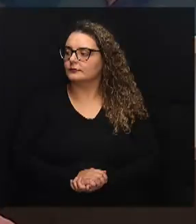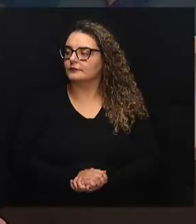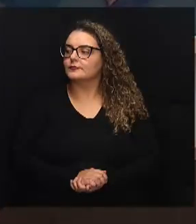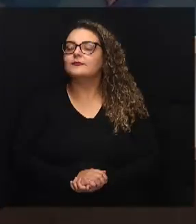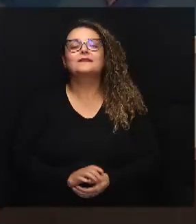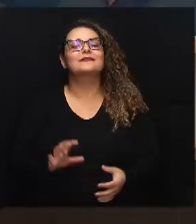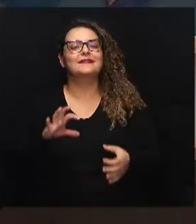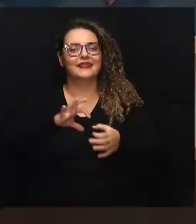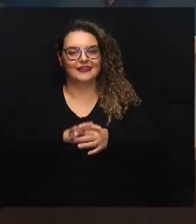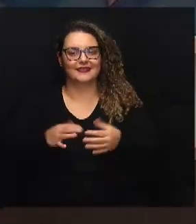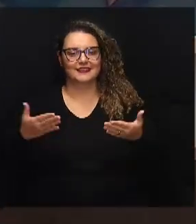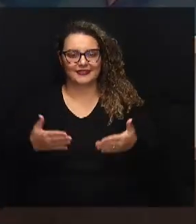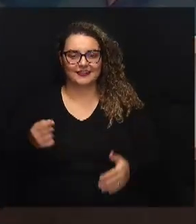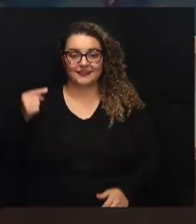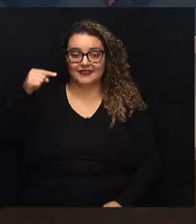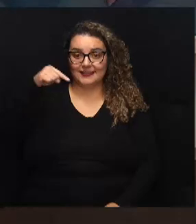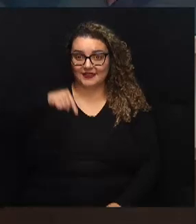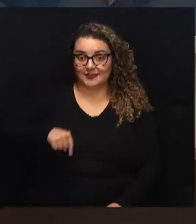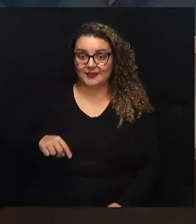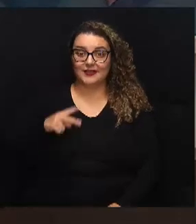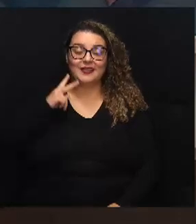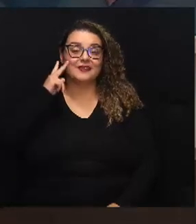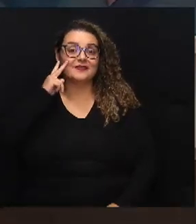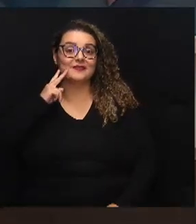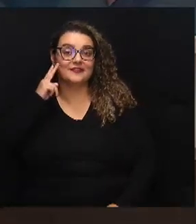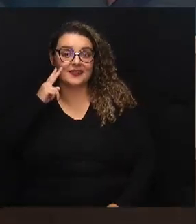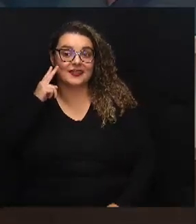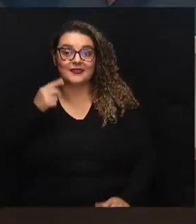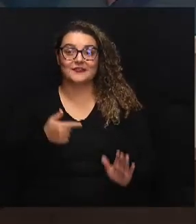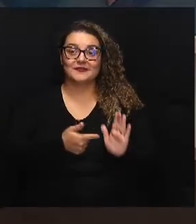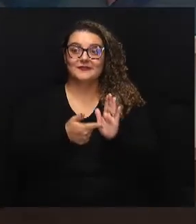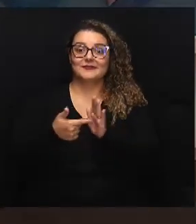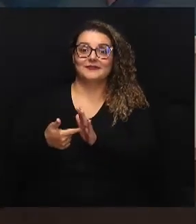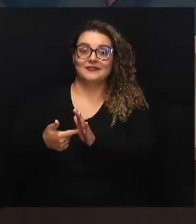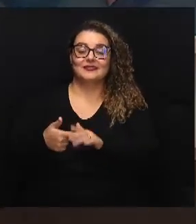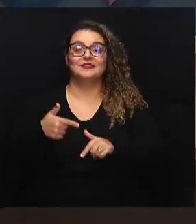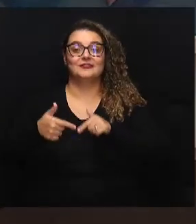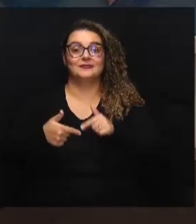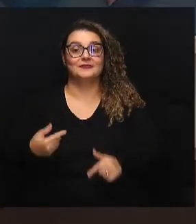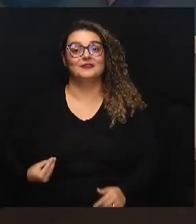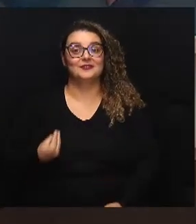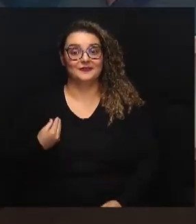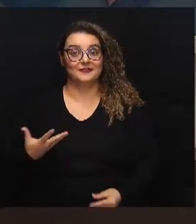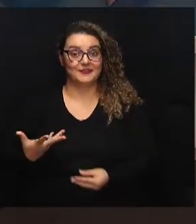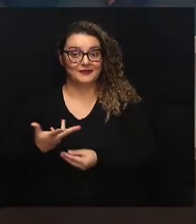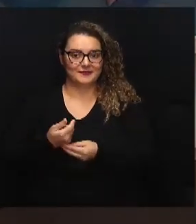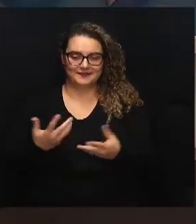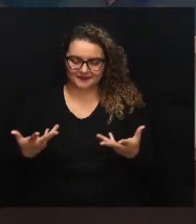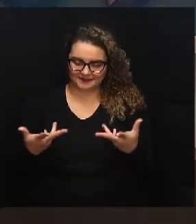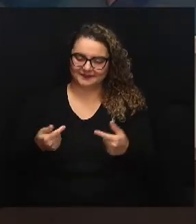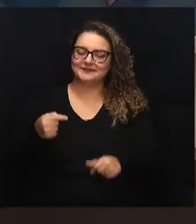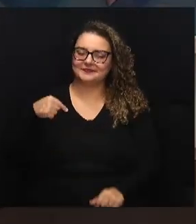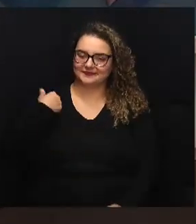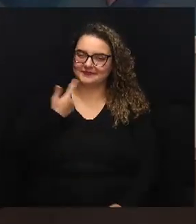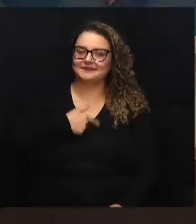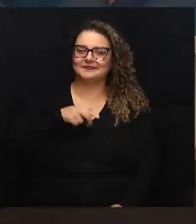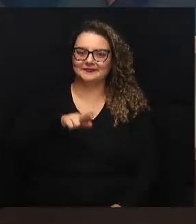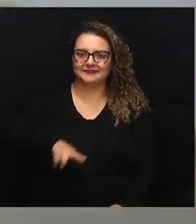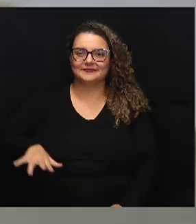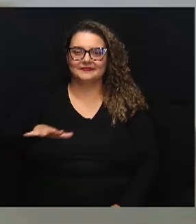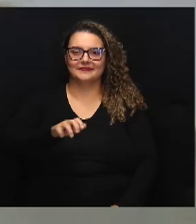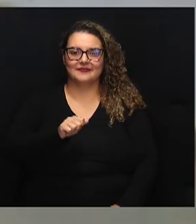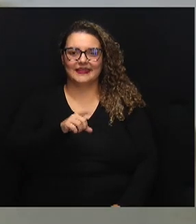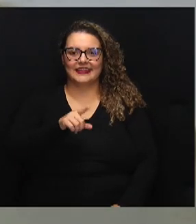No Conexão de hoje a gente veio até Vinhedo para mostrar a obra e a vida de um artista plástico sensacional aqui da nossa região, o